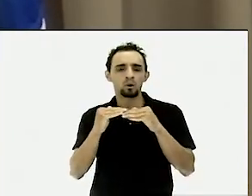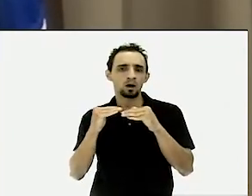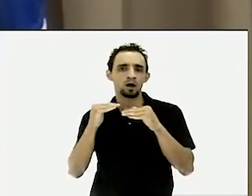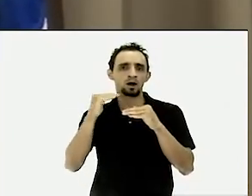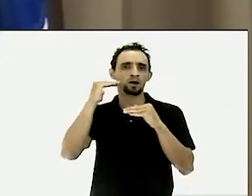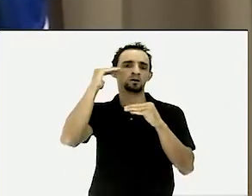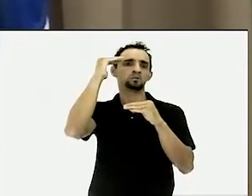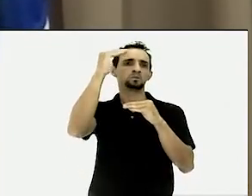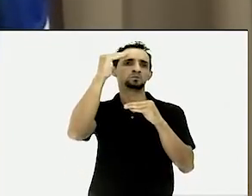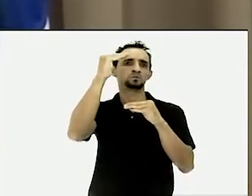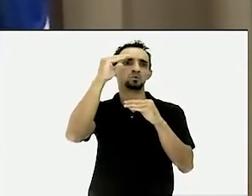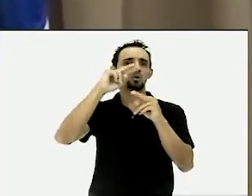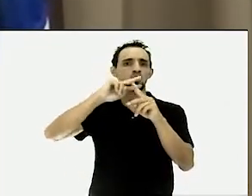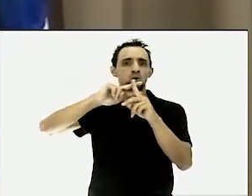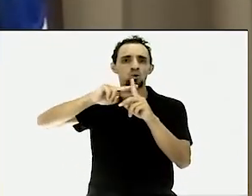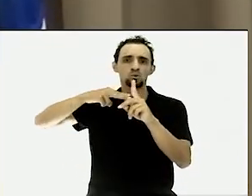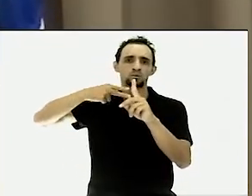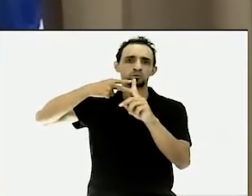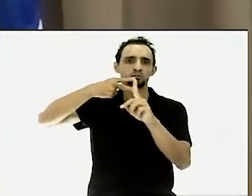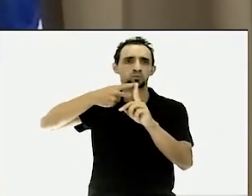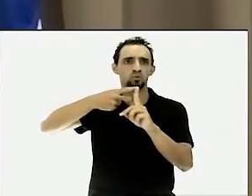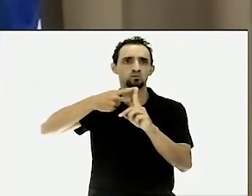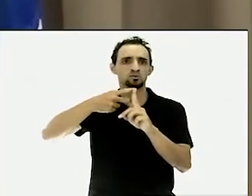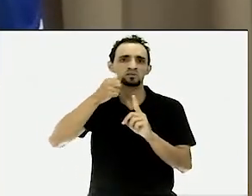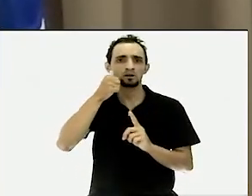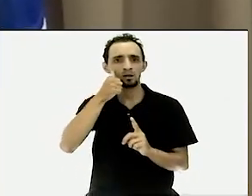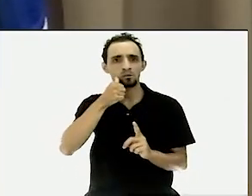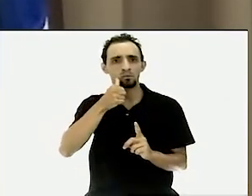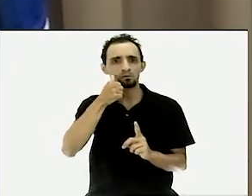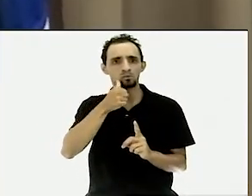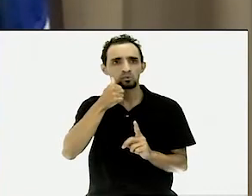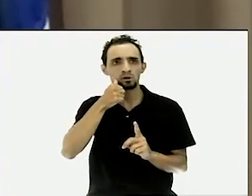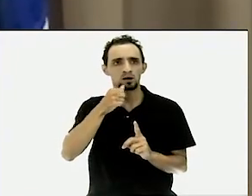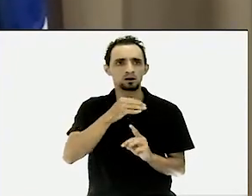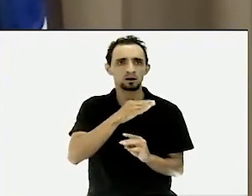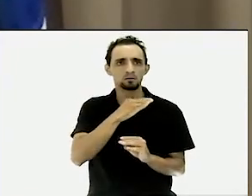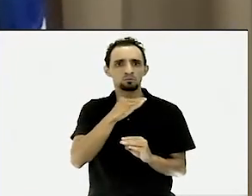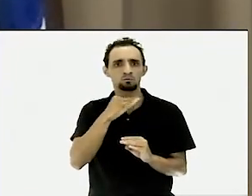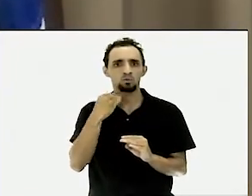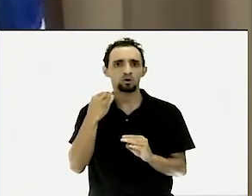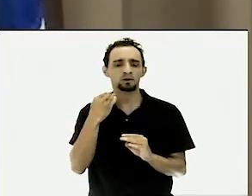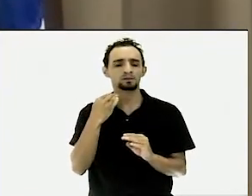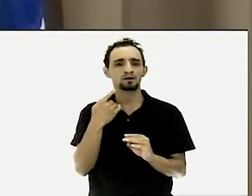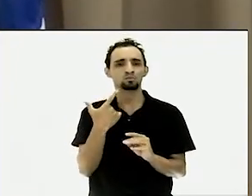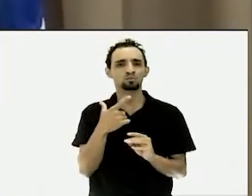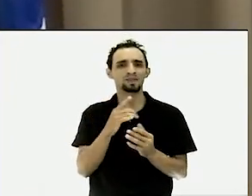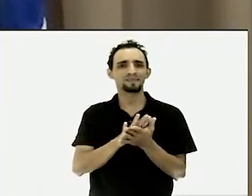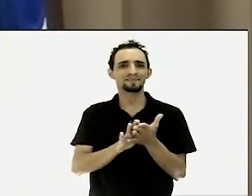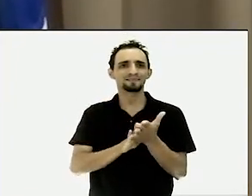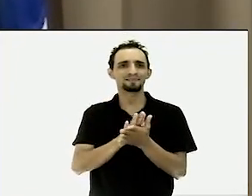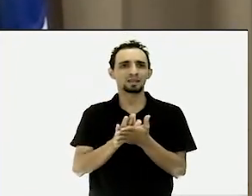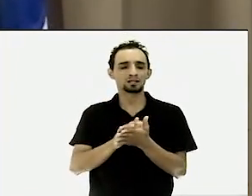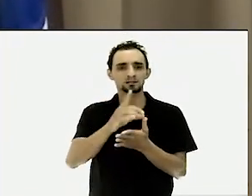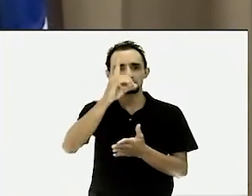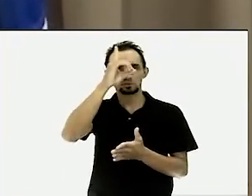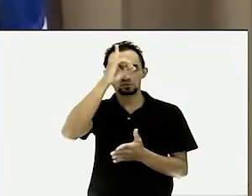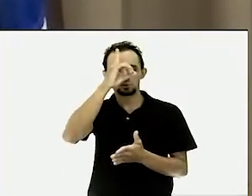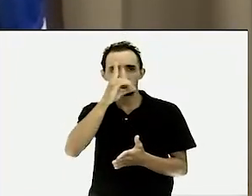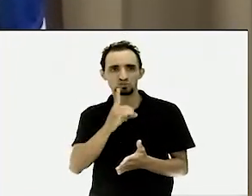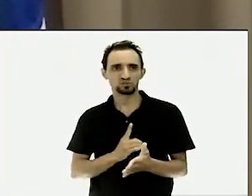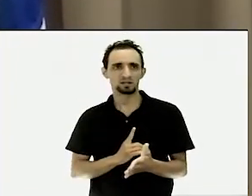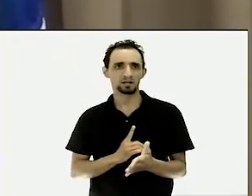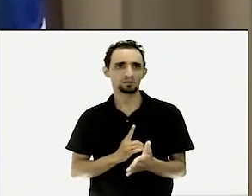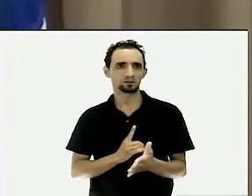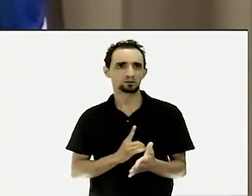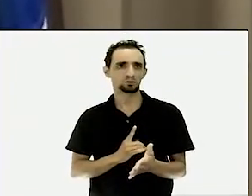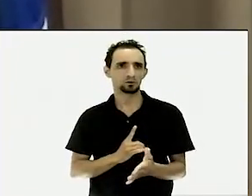que tem que lutar, sendo homem ou mulher, o que for, mas lutar pelos nossos direitos, faz uma postagem dessa, faz questão